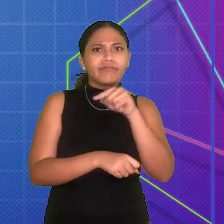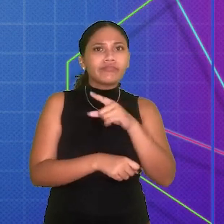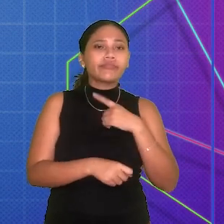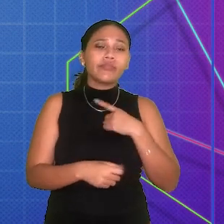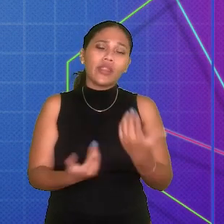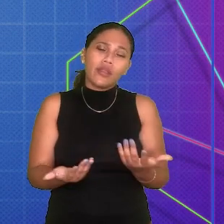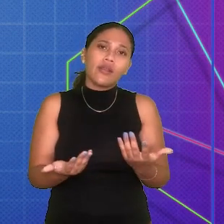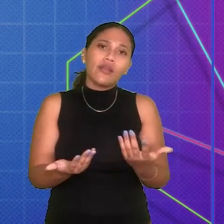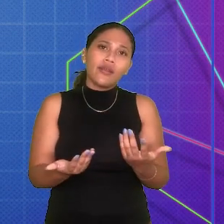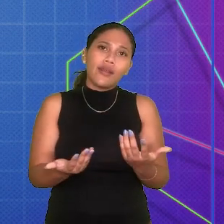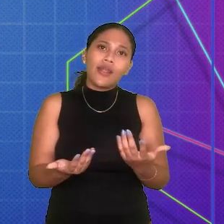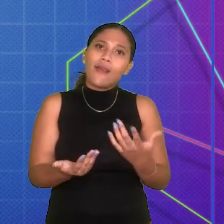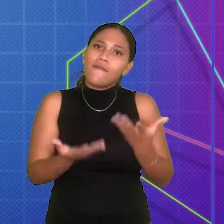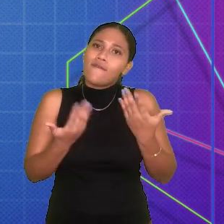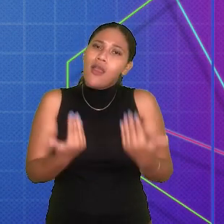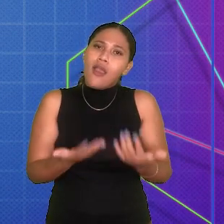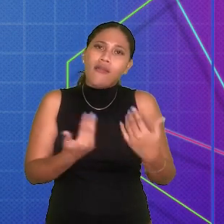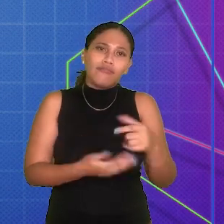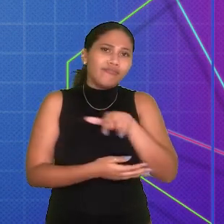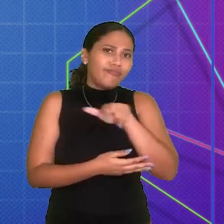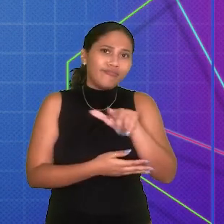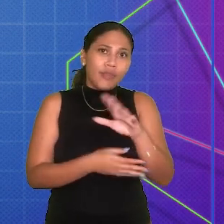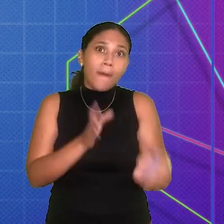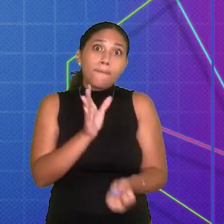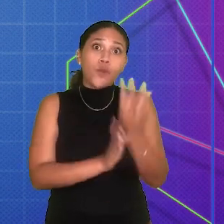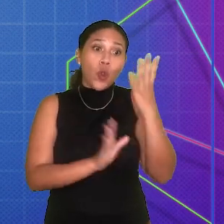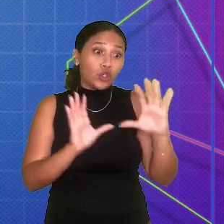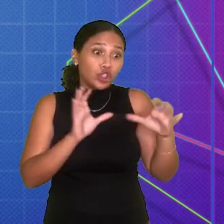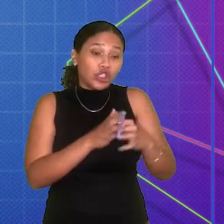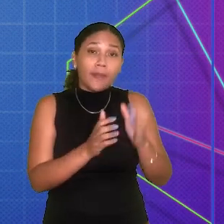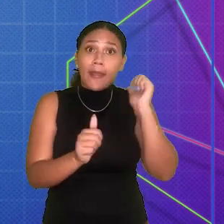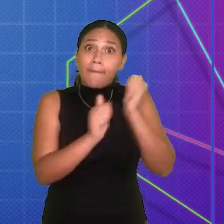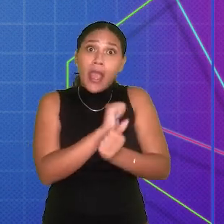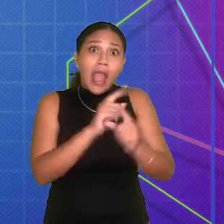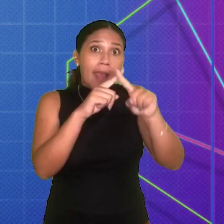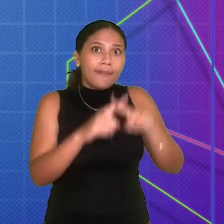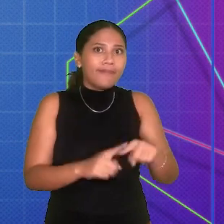menos óbvio. Aqui, você não monta um time ou treina para competir.